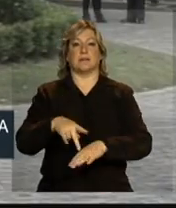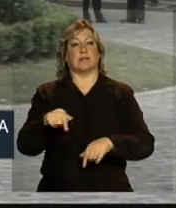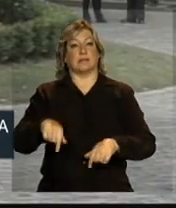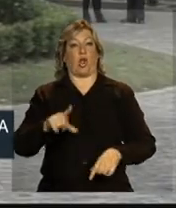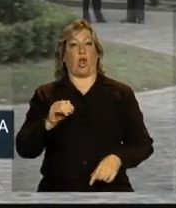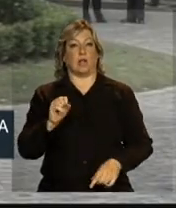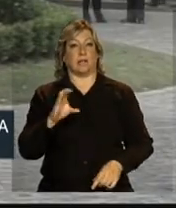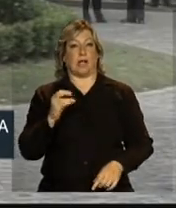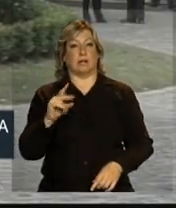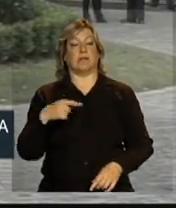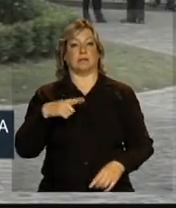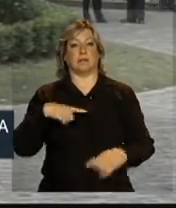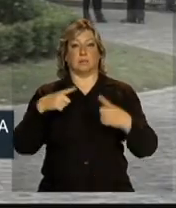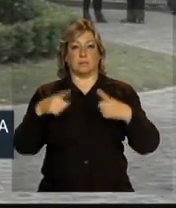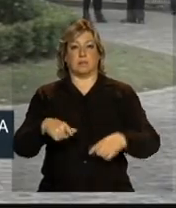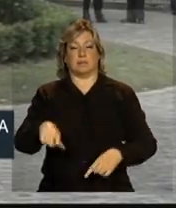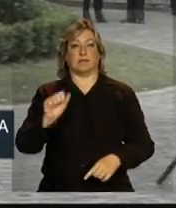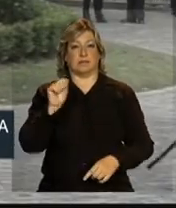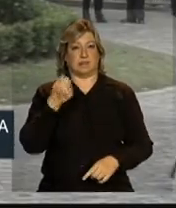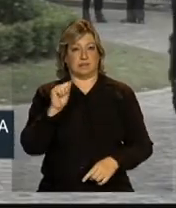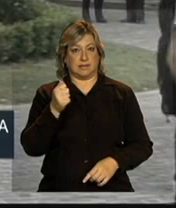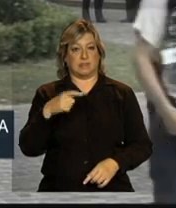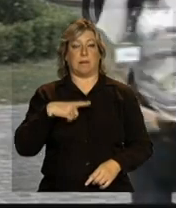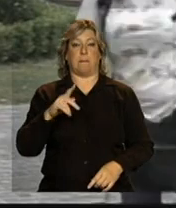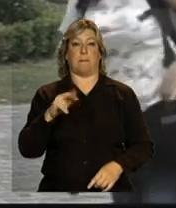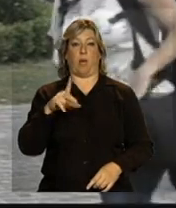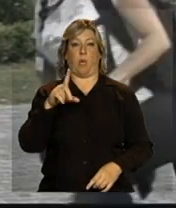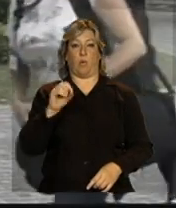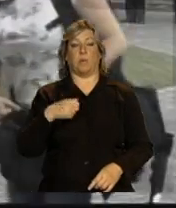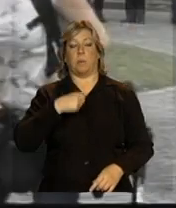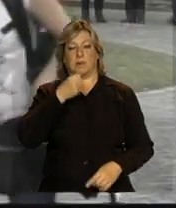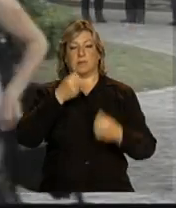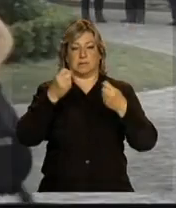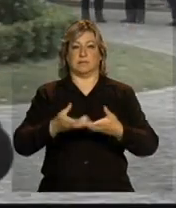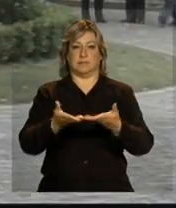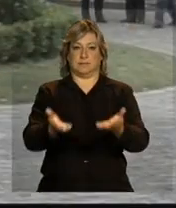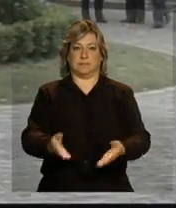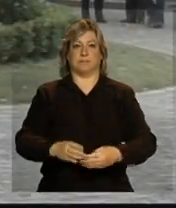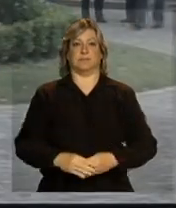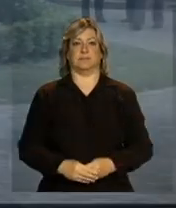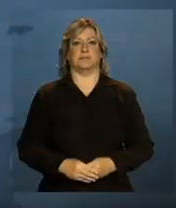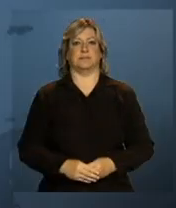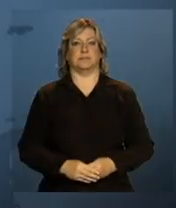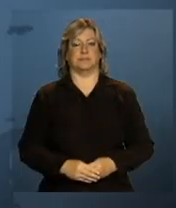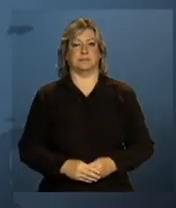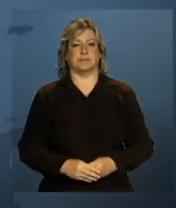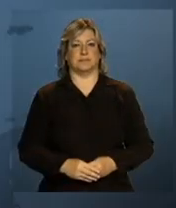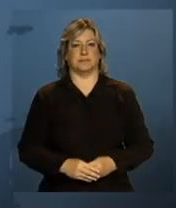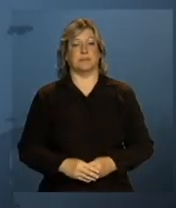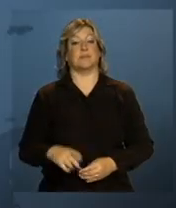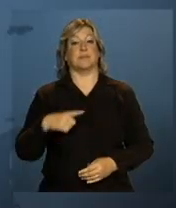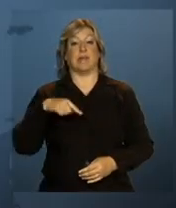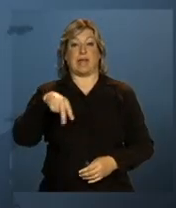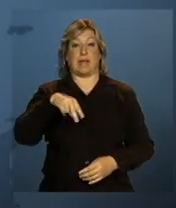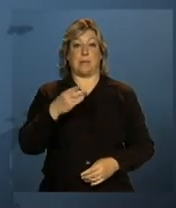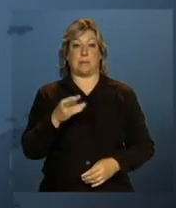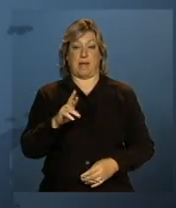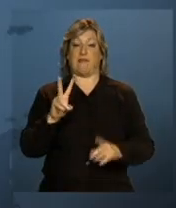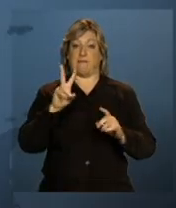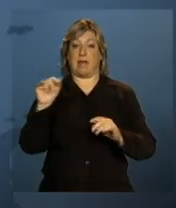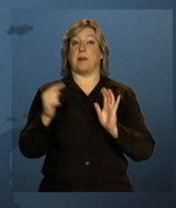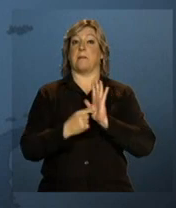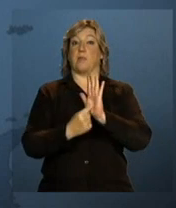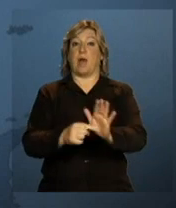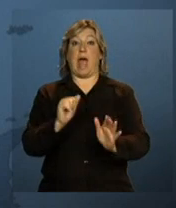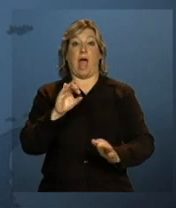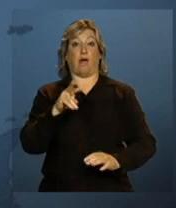Cardales, na região metropolitana de Buenos Aires, na Argentina, Paulo La Salve. E a NBR vai transmitir